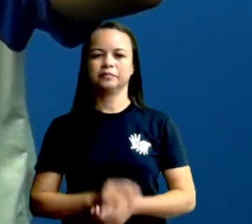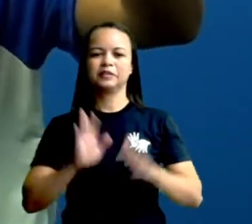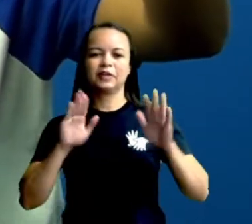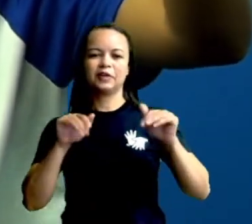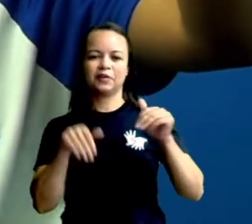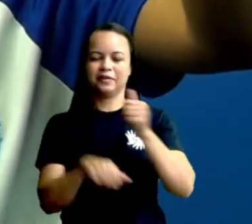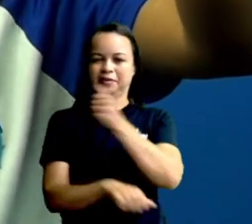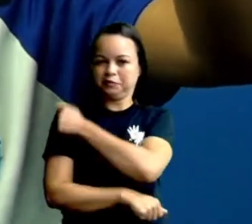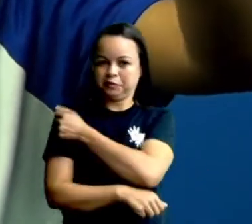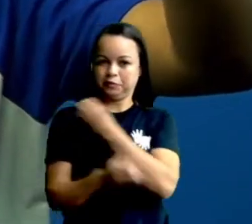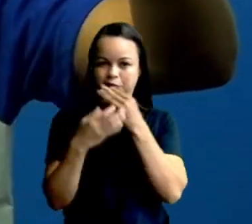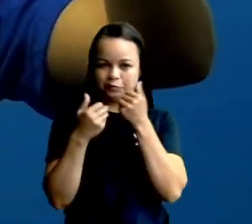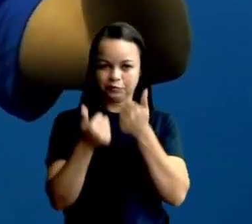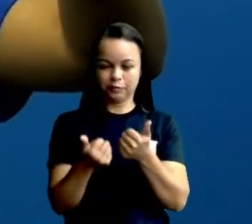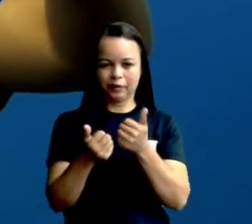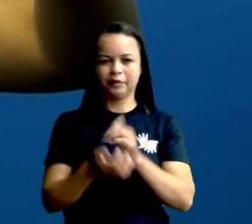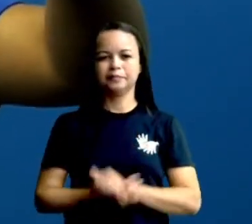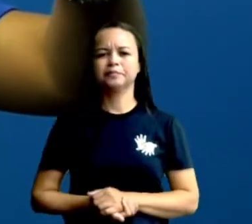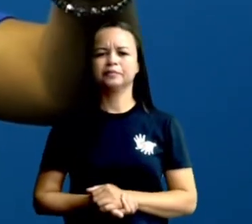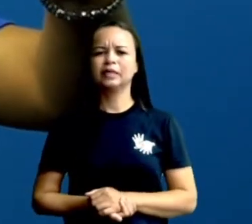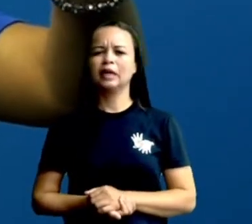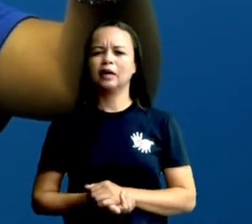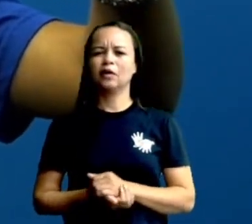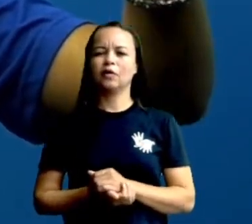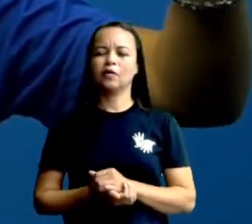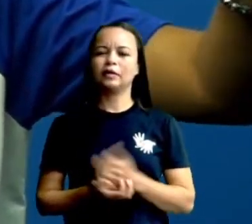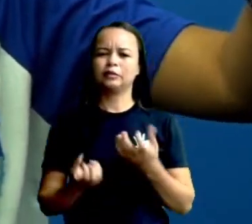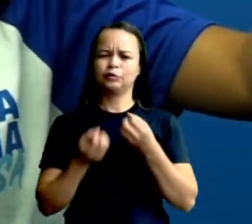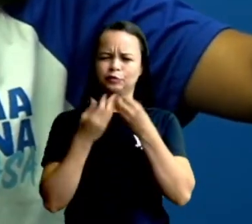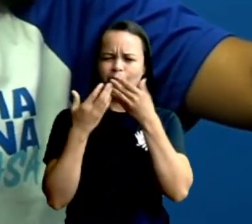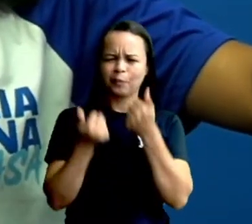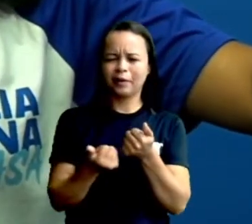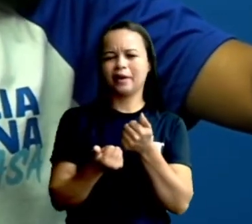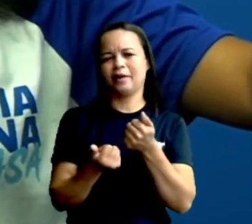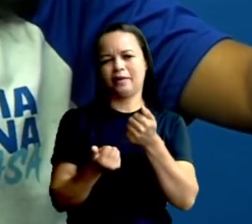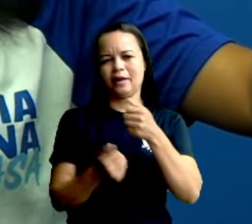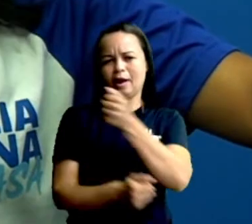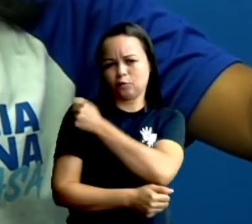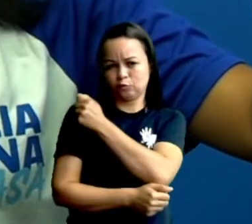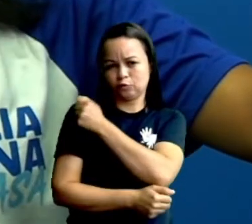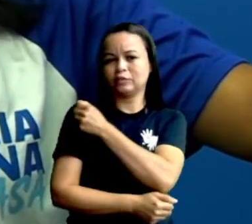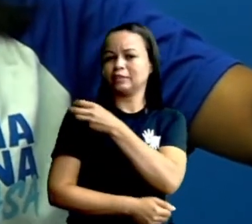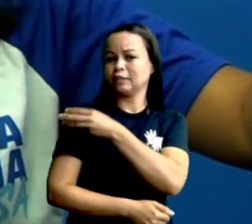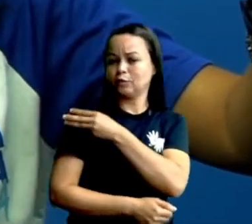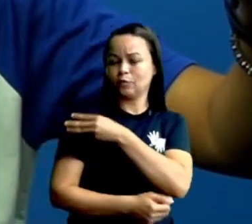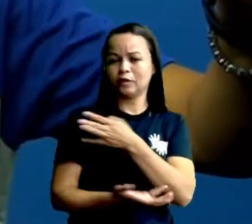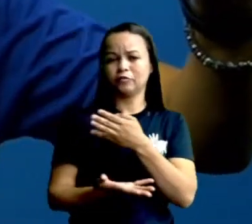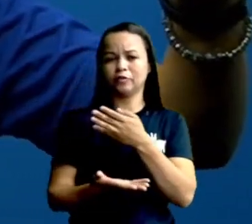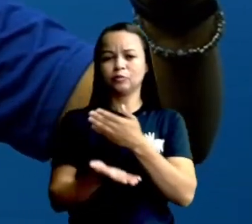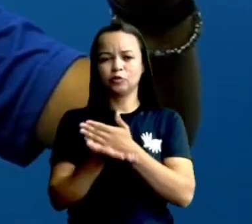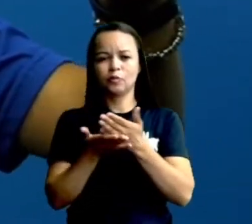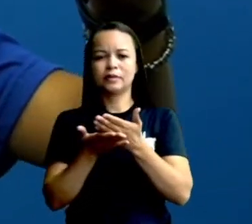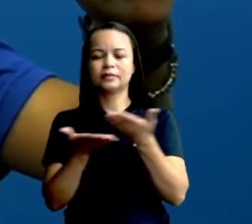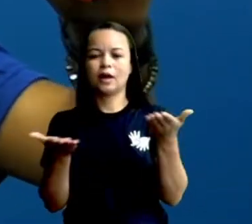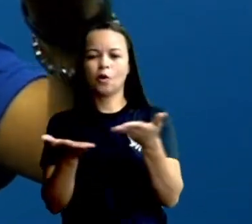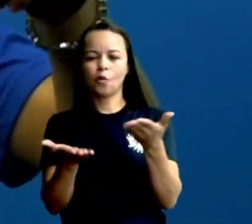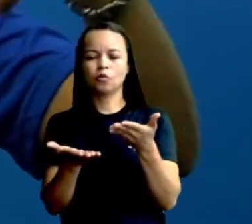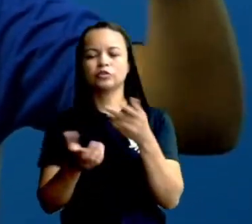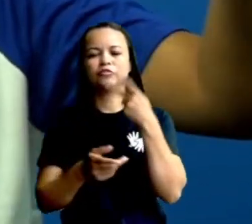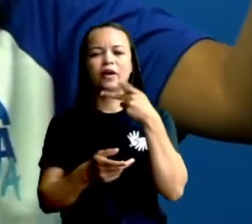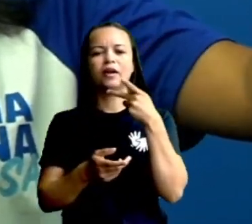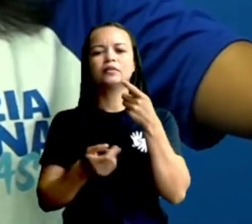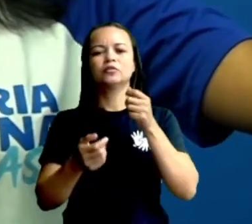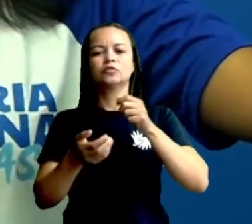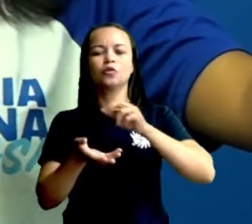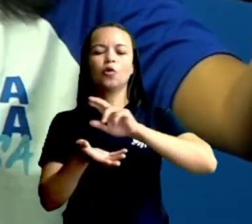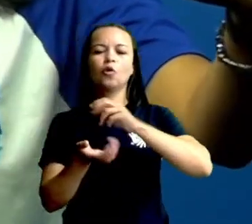Olá, gente, tudo bem? Tudo bom, pessoal do terceiro ano? Vamos falar um pouquinho sobre os meios de transportes. Isso, vamos falar um pouquinho